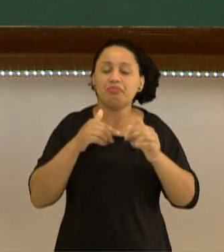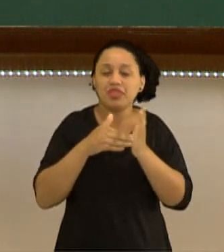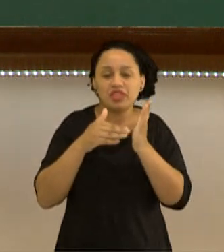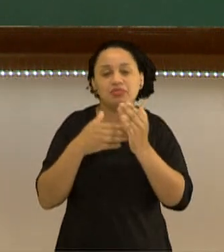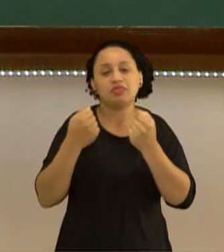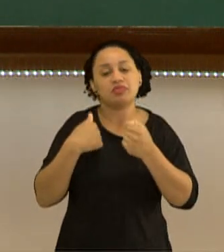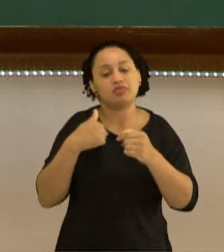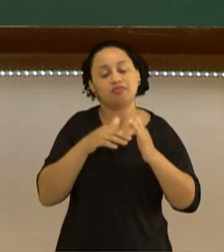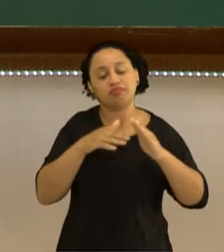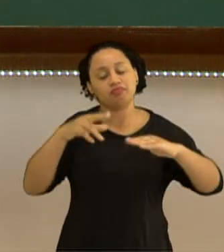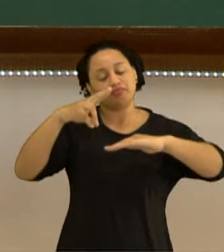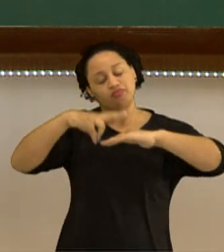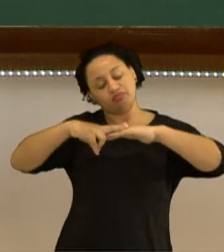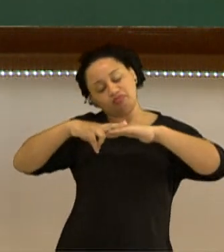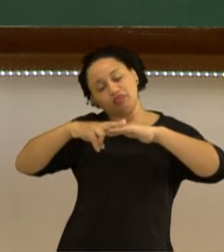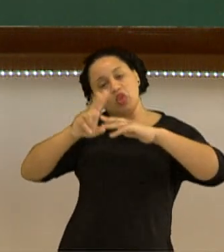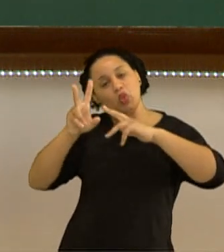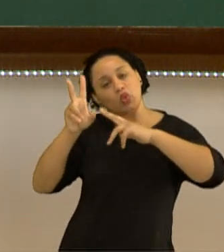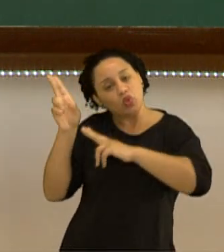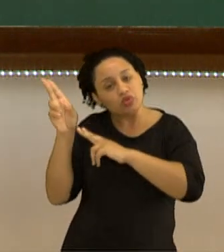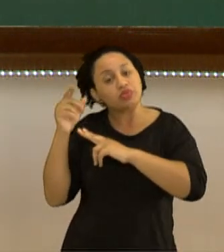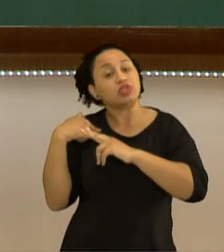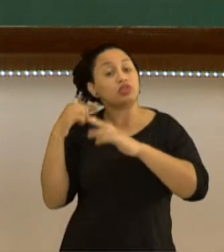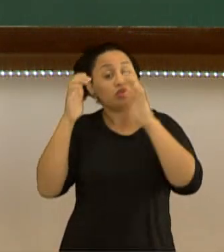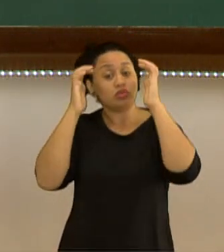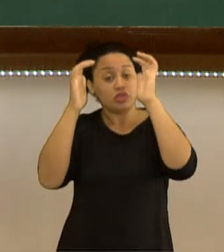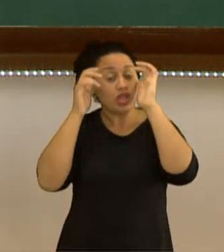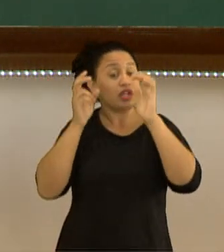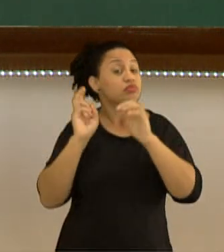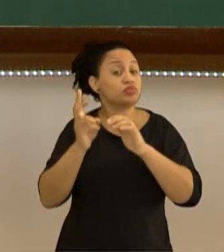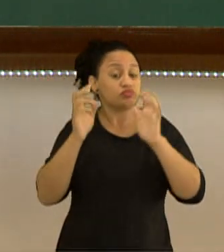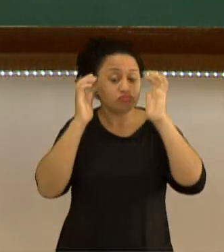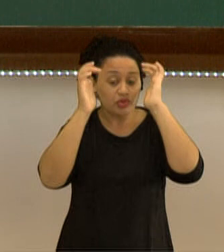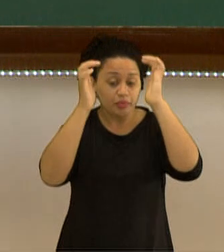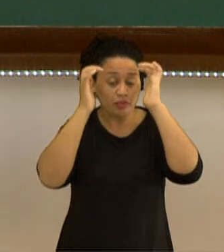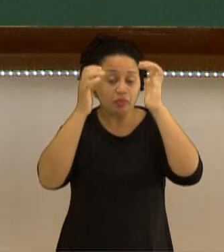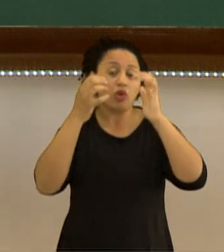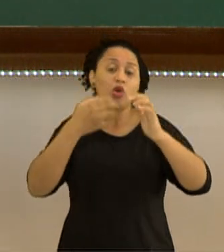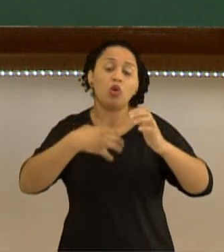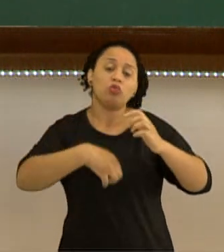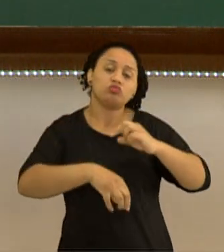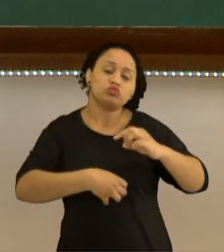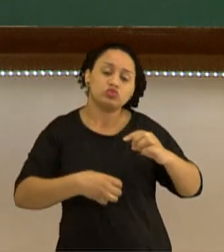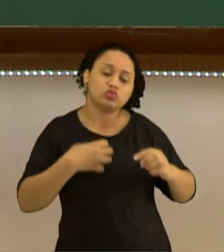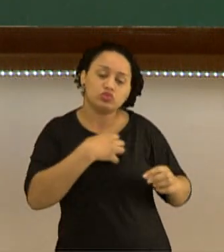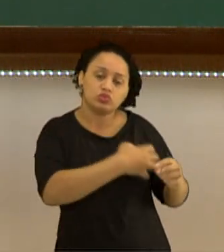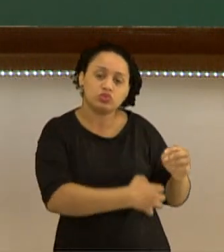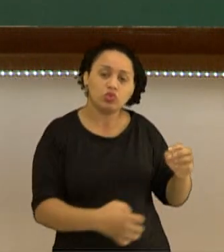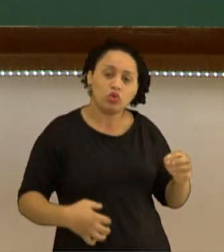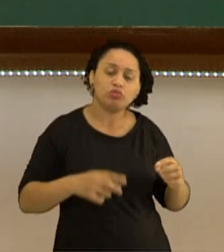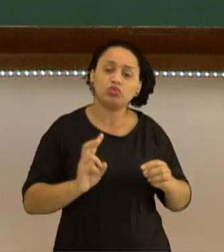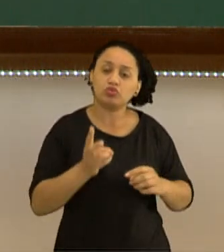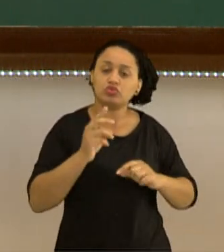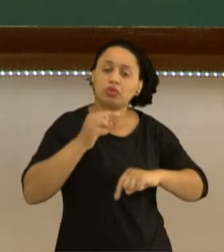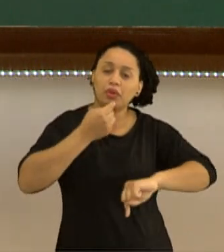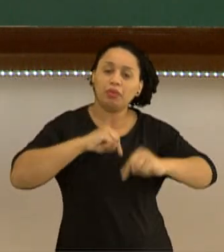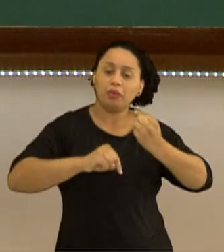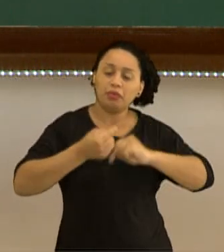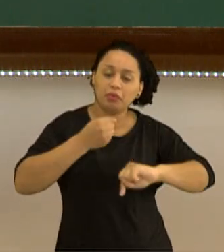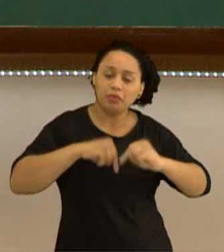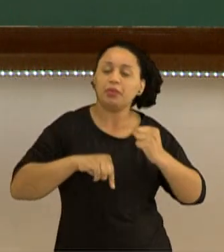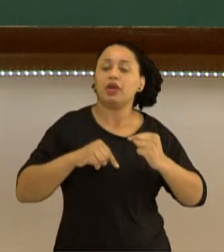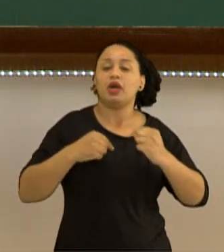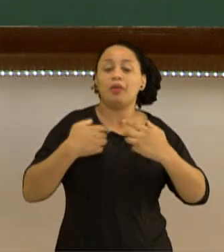o nosso cérebro continua funcionando, o nosso estômago continua funcionando, todos os nossos órgãos, inclusive os nossos músculos, né? Quando a gente realiza